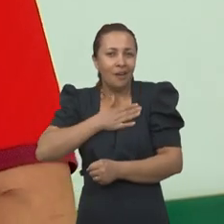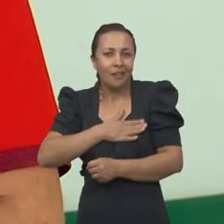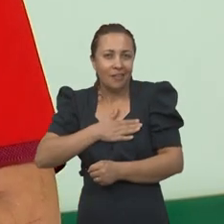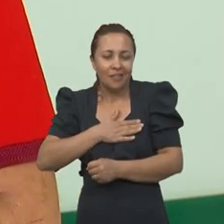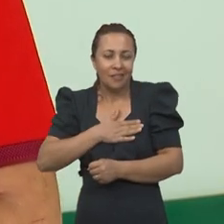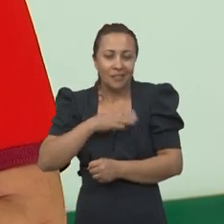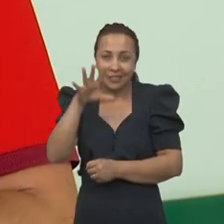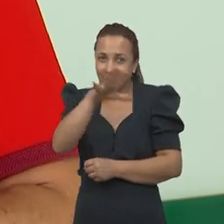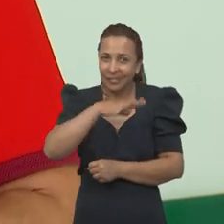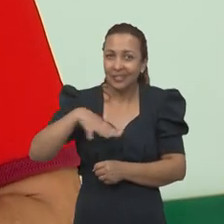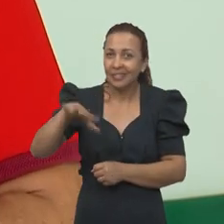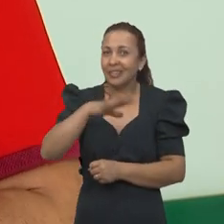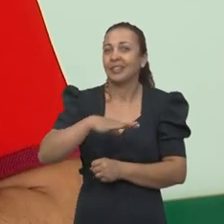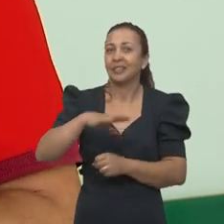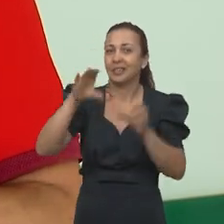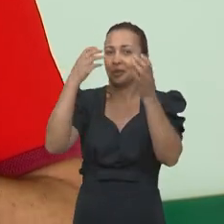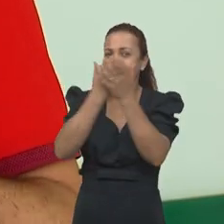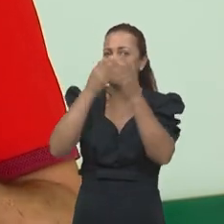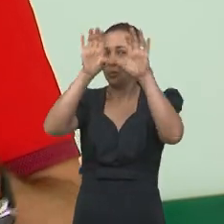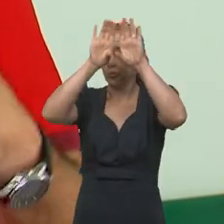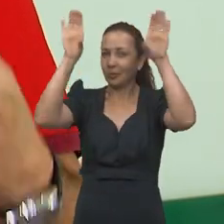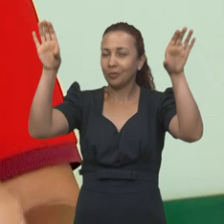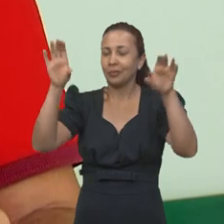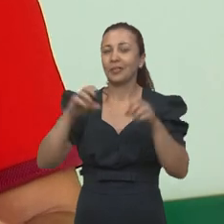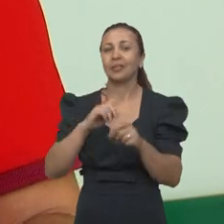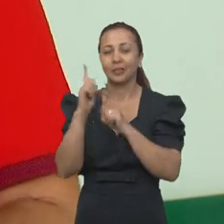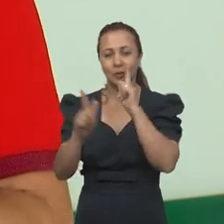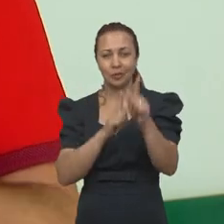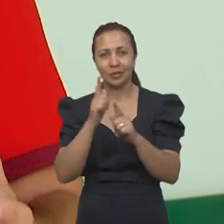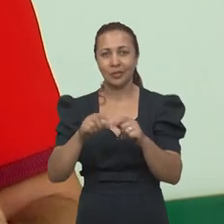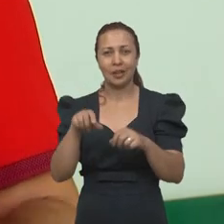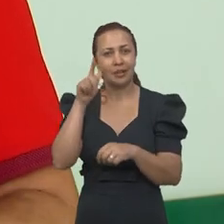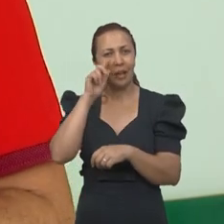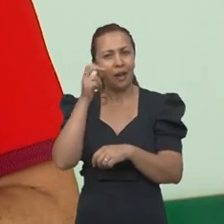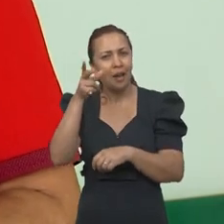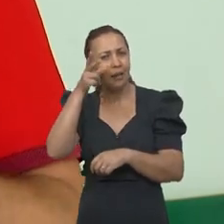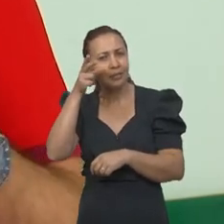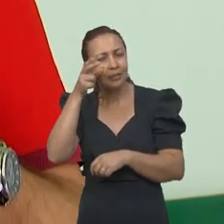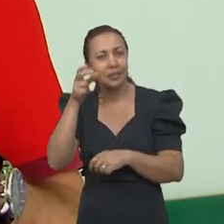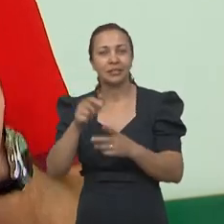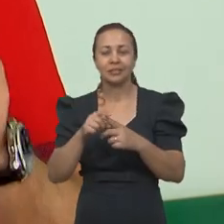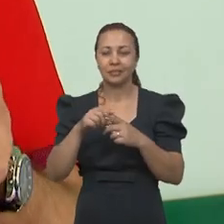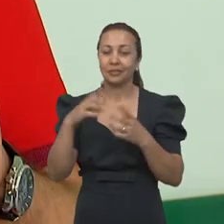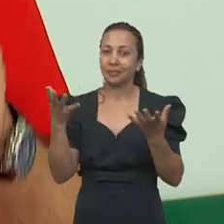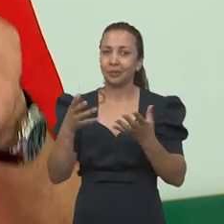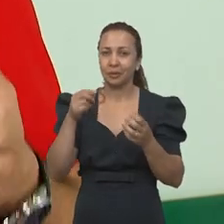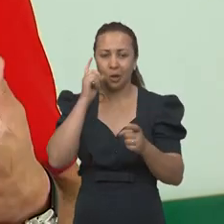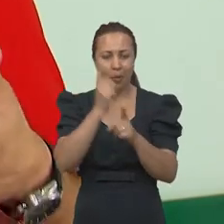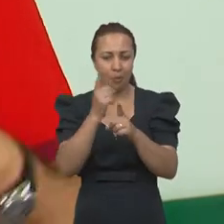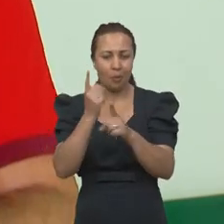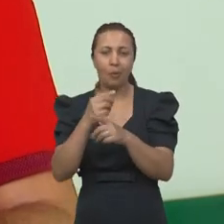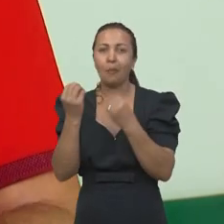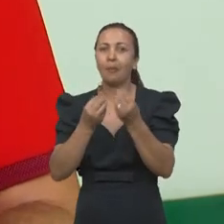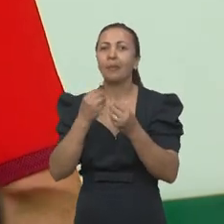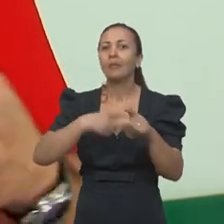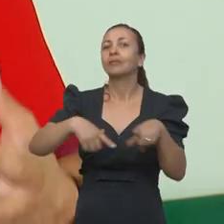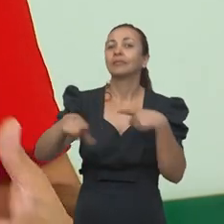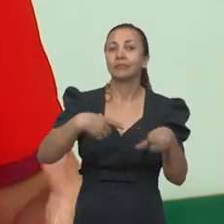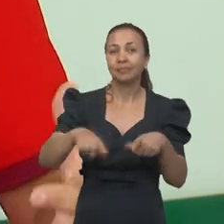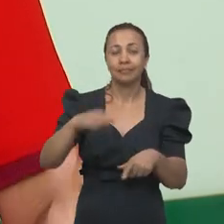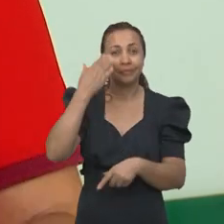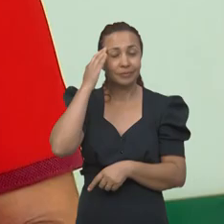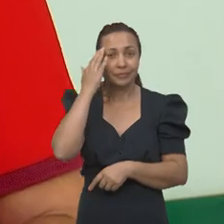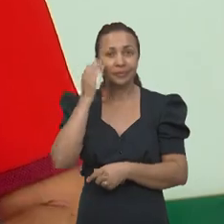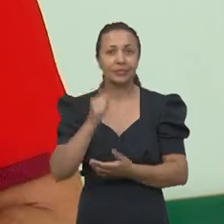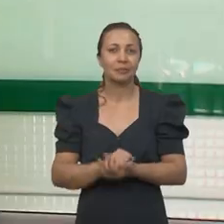interessados nessa área é uma área que gera muito endereço naturalmente mas agora eles estão descobrindo como Apple a mão na massa